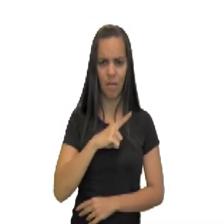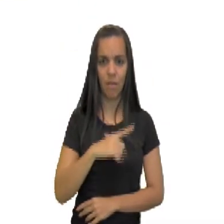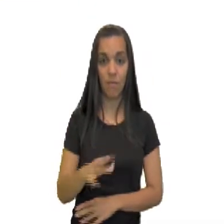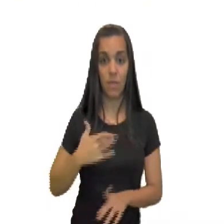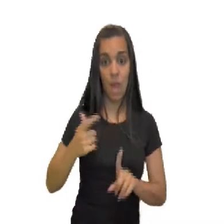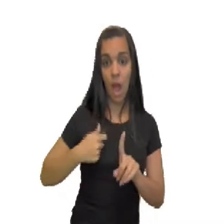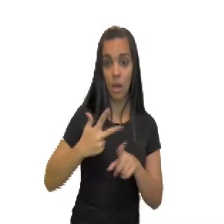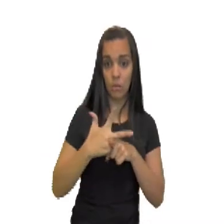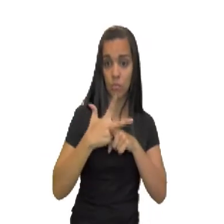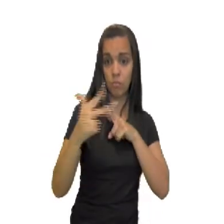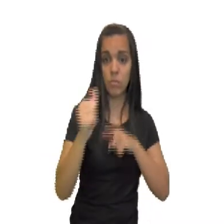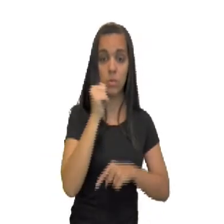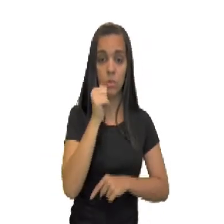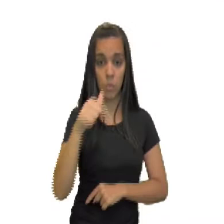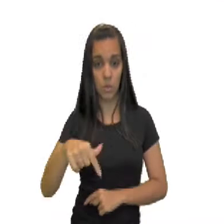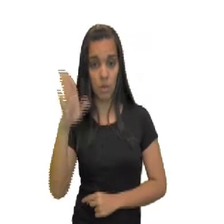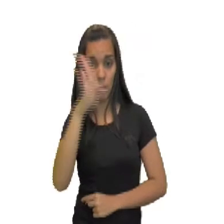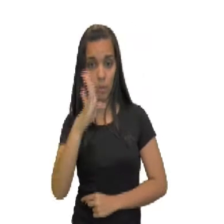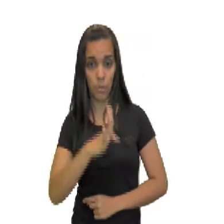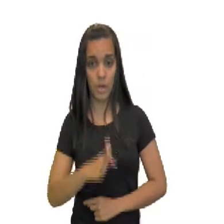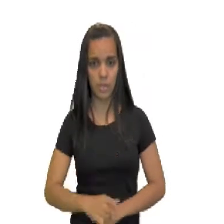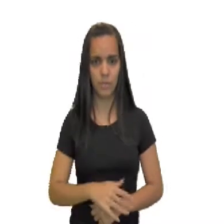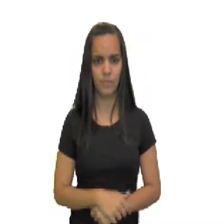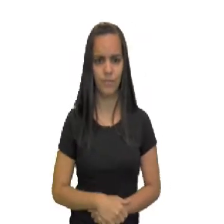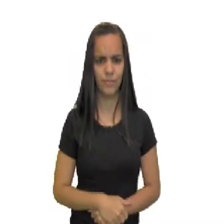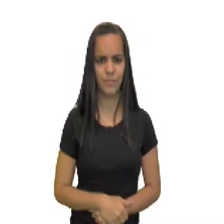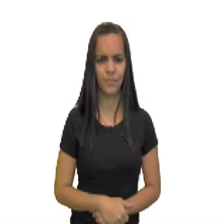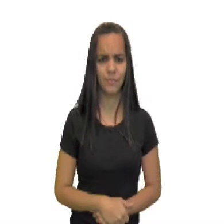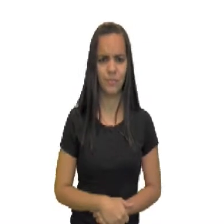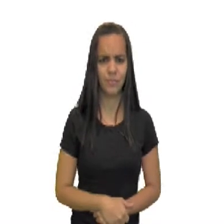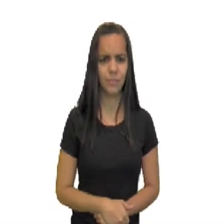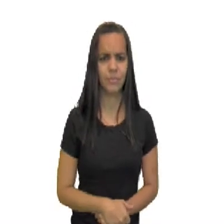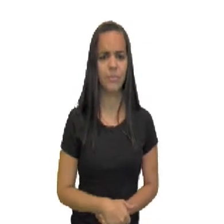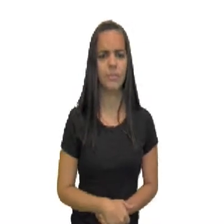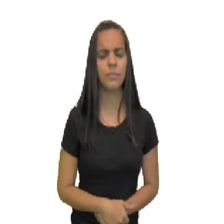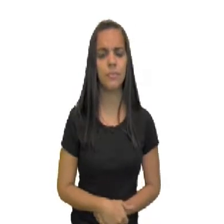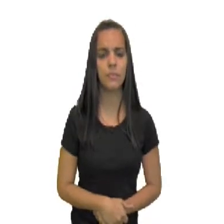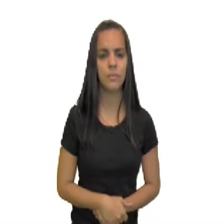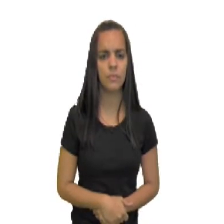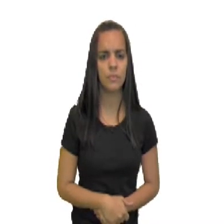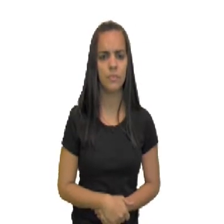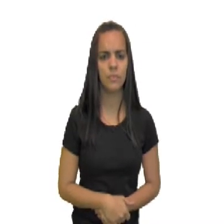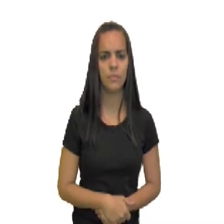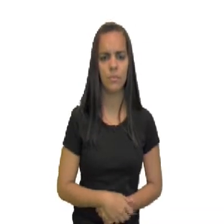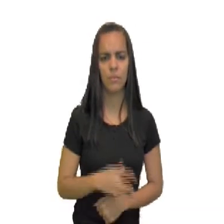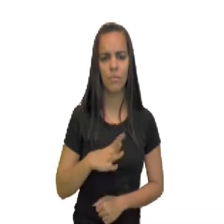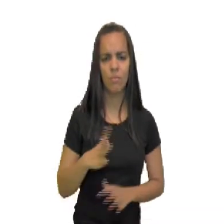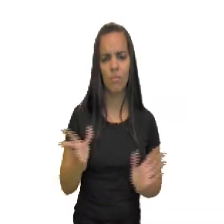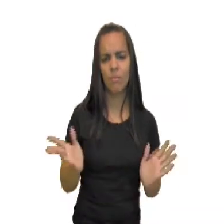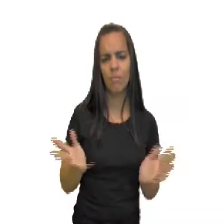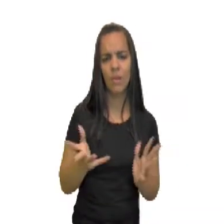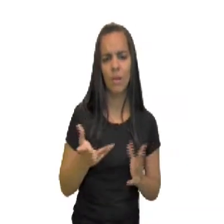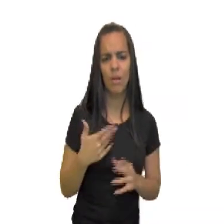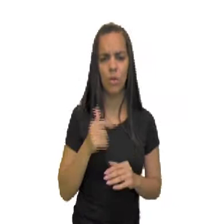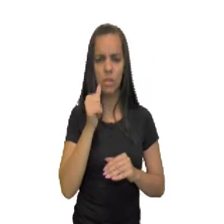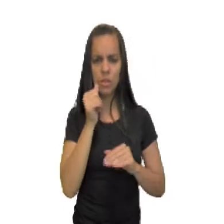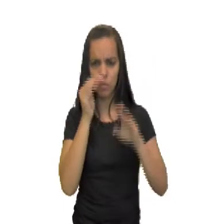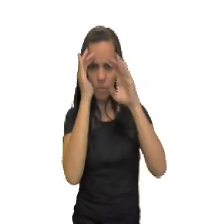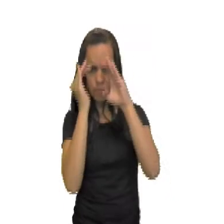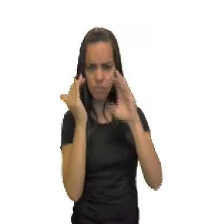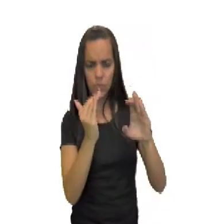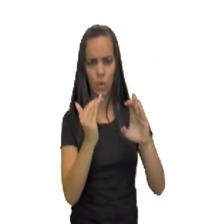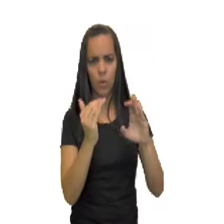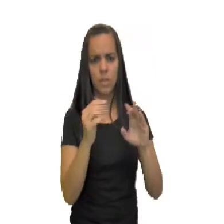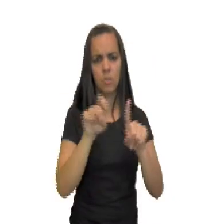mulheres no Brasil. As lutas das mulheres por equidade e respeito na